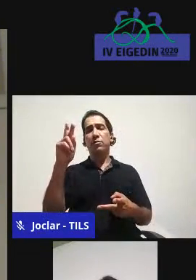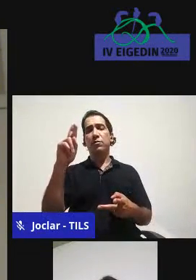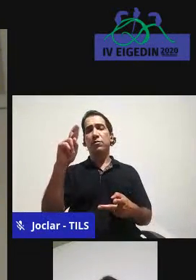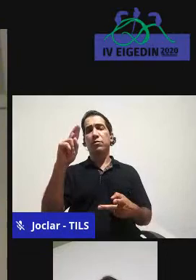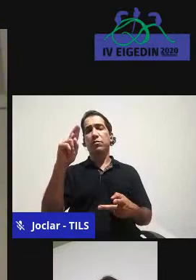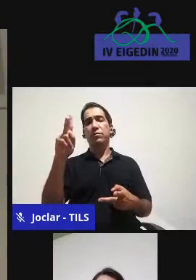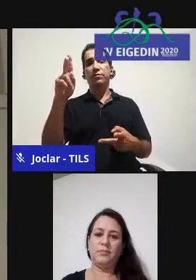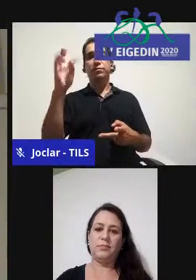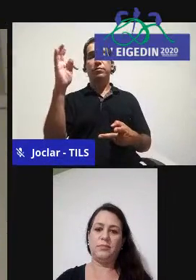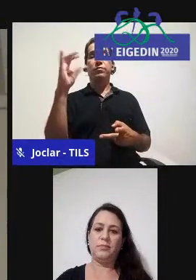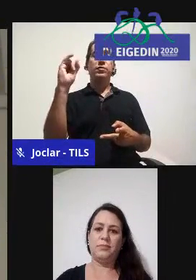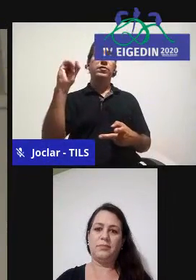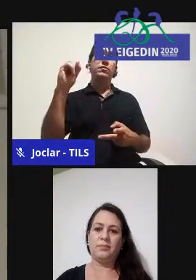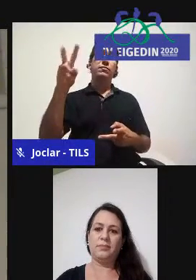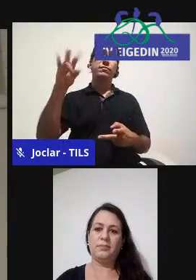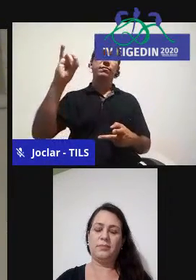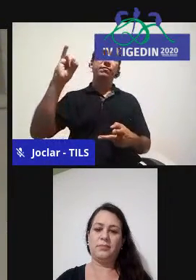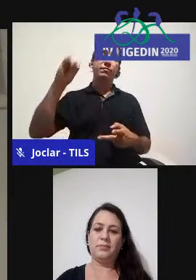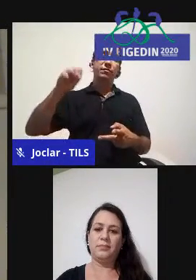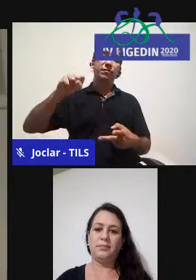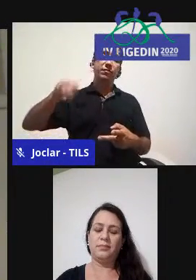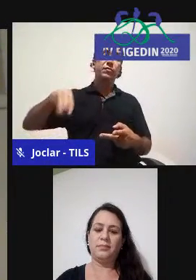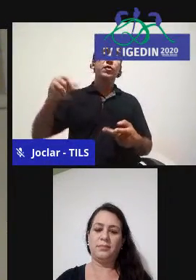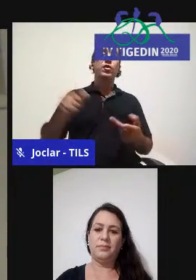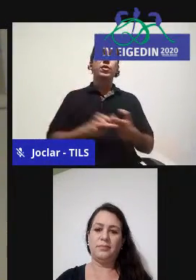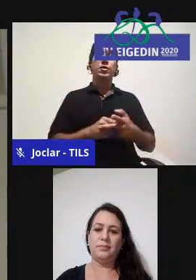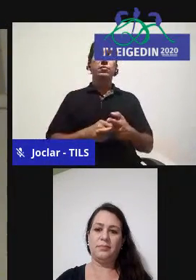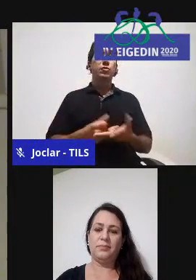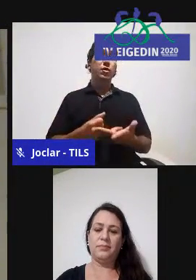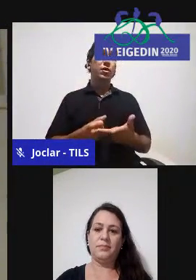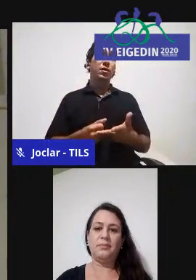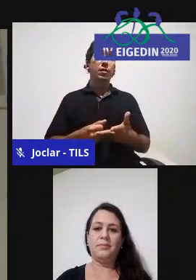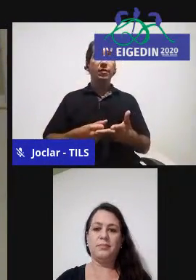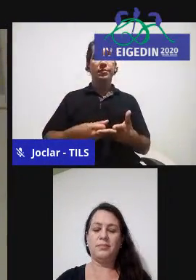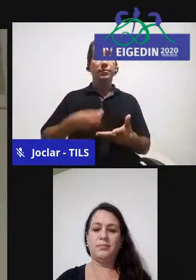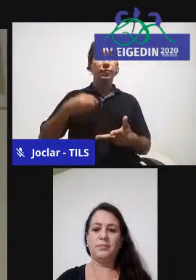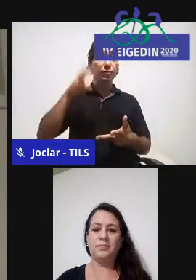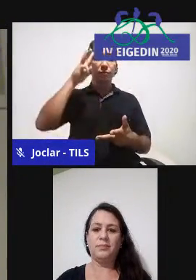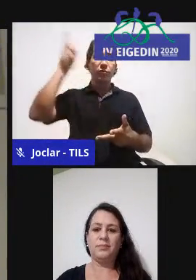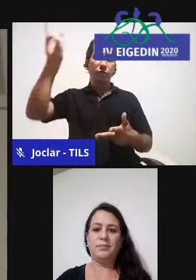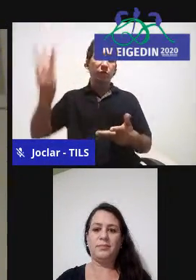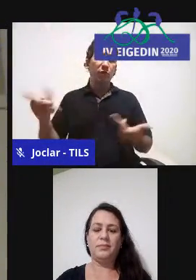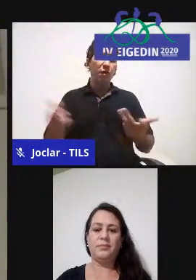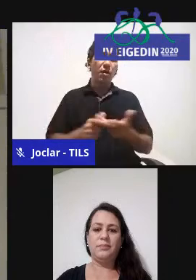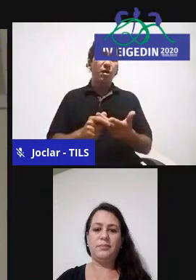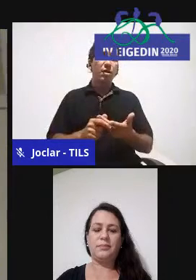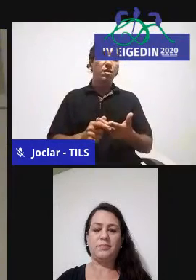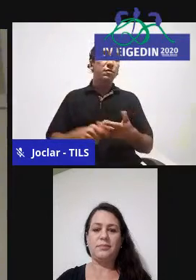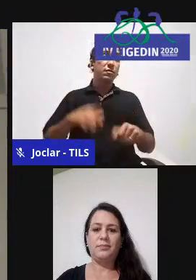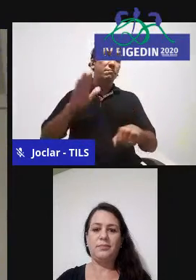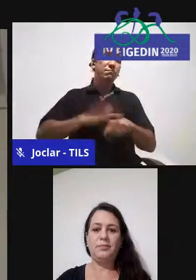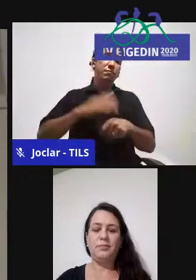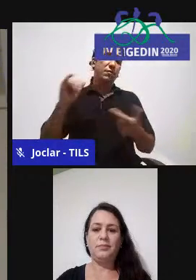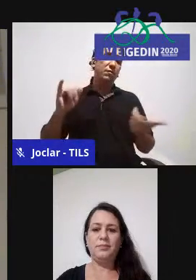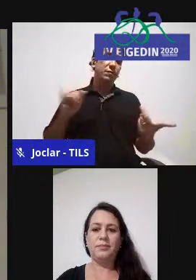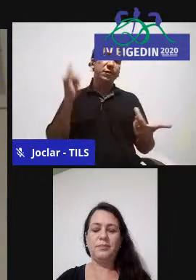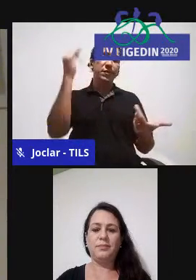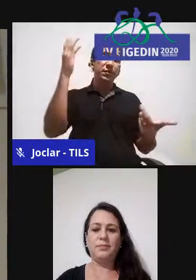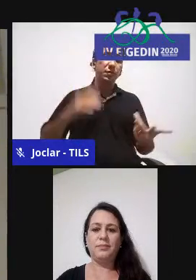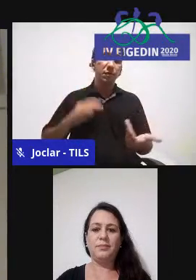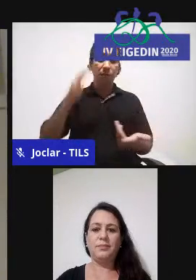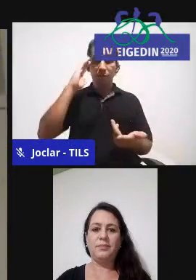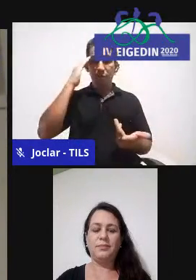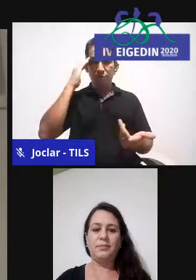do Vygotsky, o construtivismo, mais o saber ser. Pois bem, agora nós temos um quarto domínio